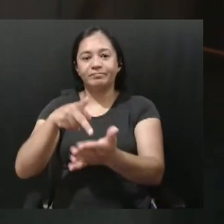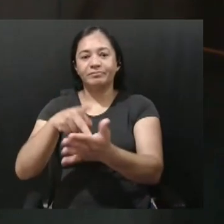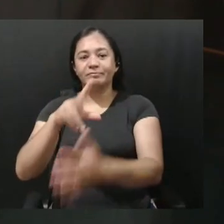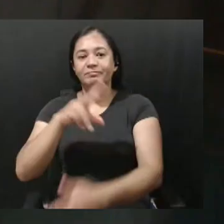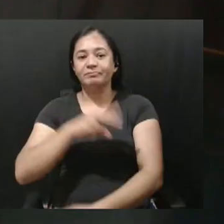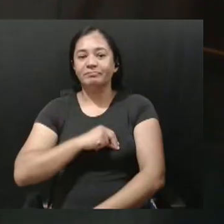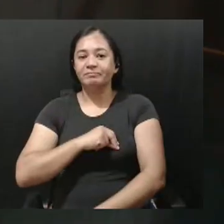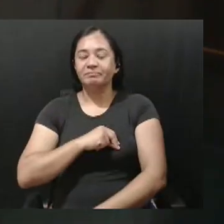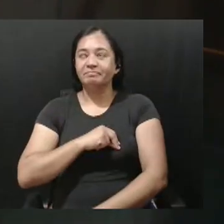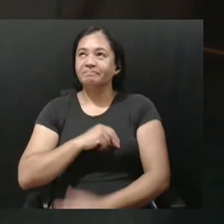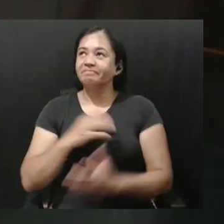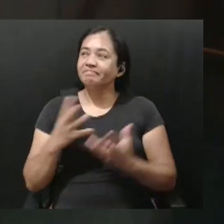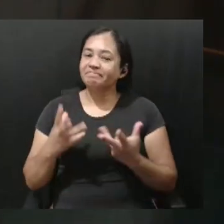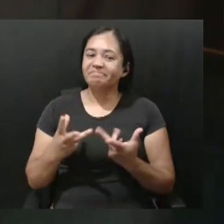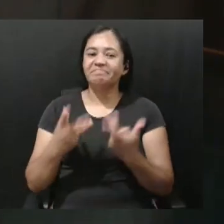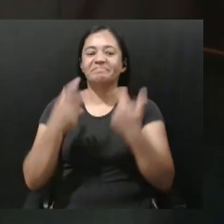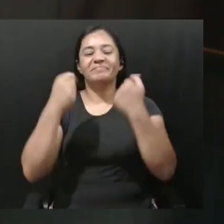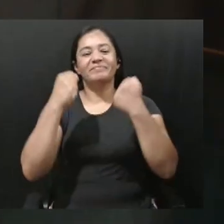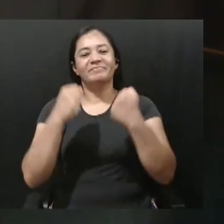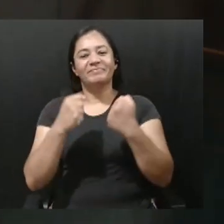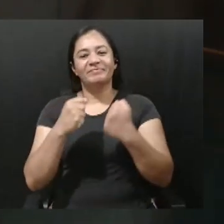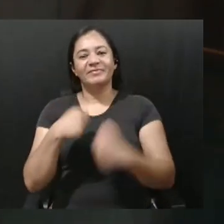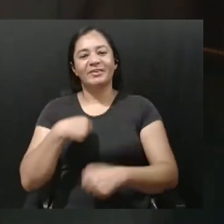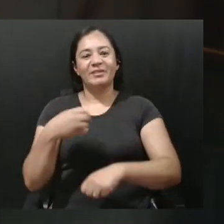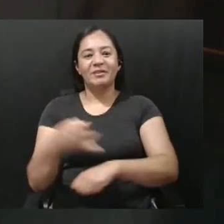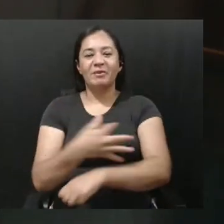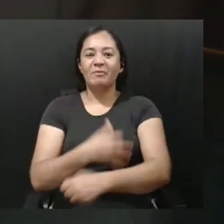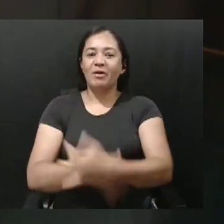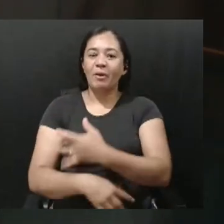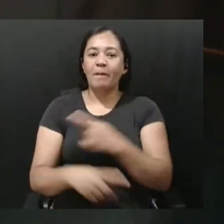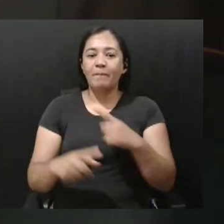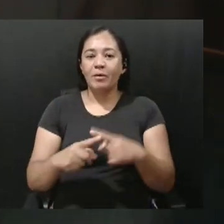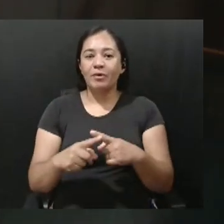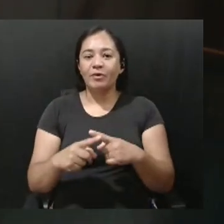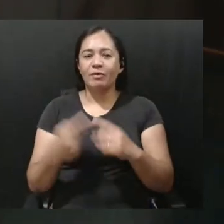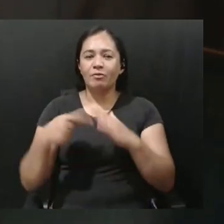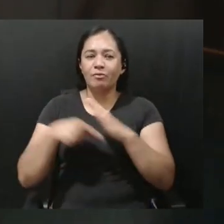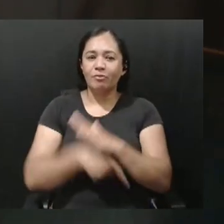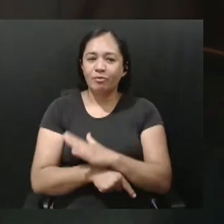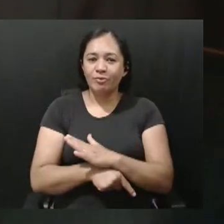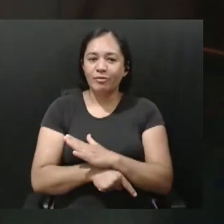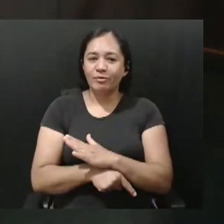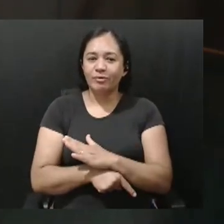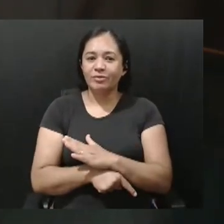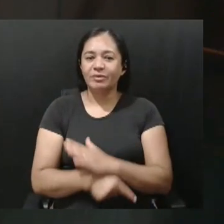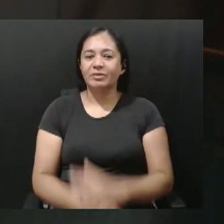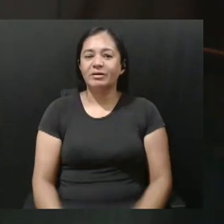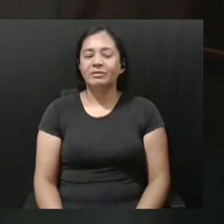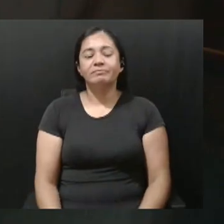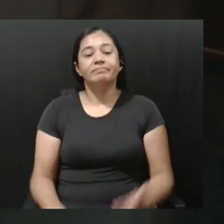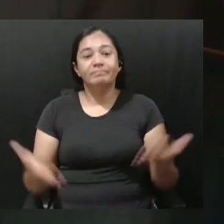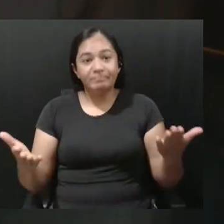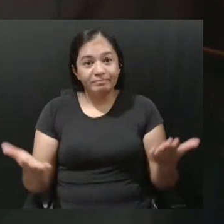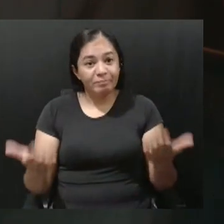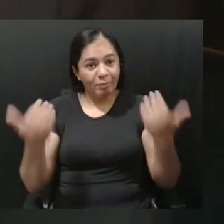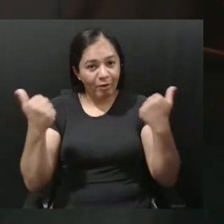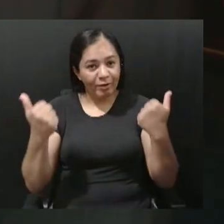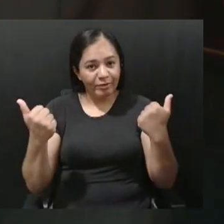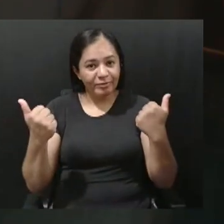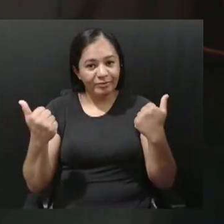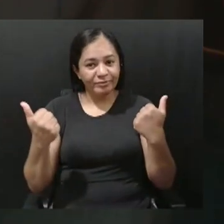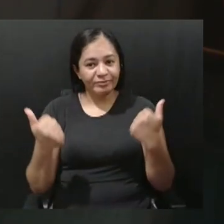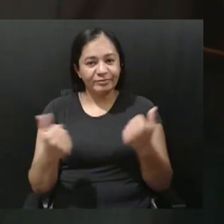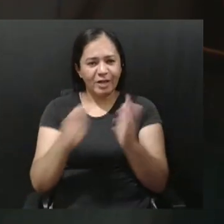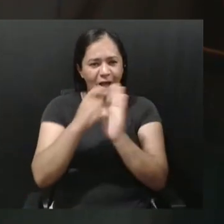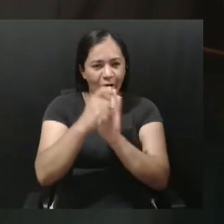Que legal, até me emocionei aqui, porque foi profundo demais. E aí, bora lá então? Anotou o que o Luiz